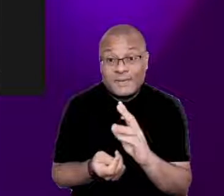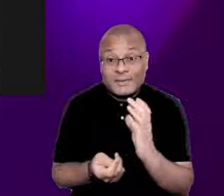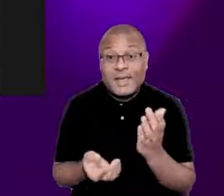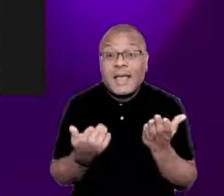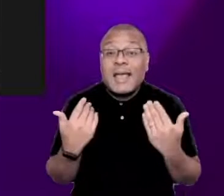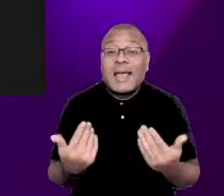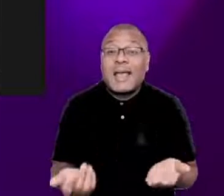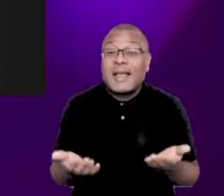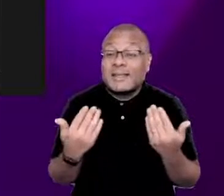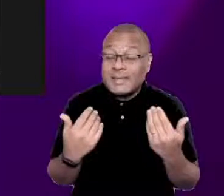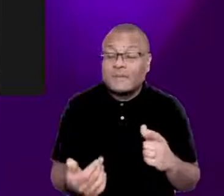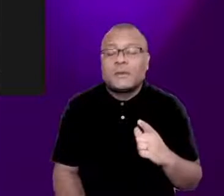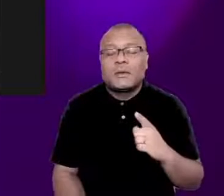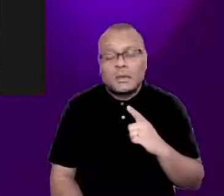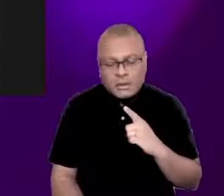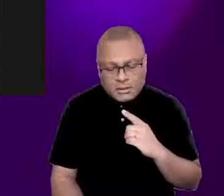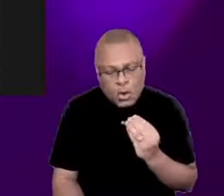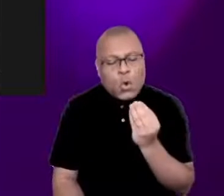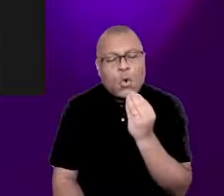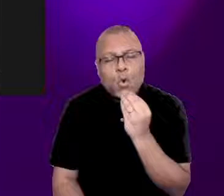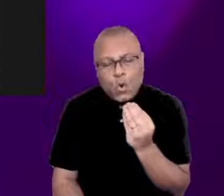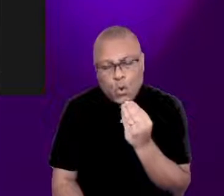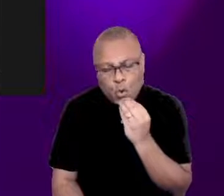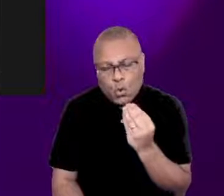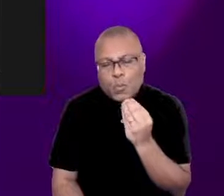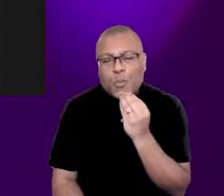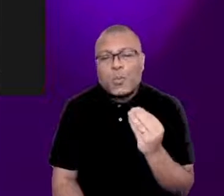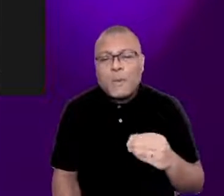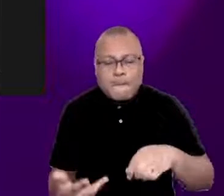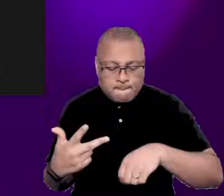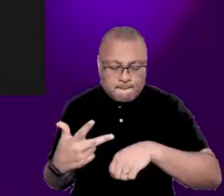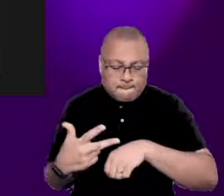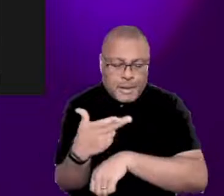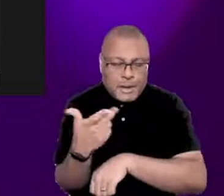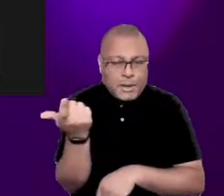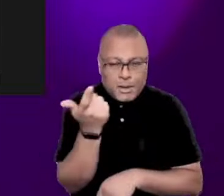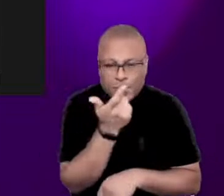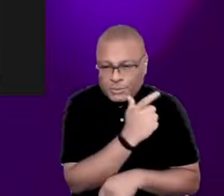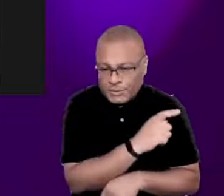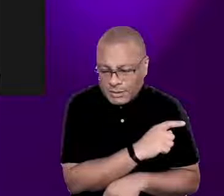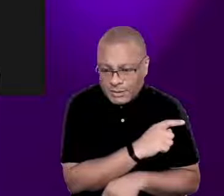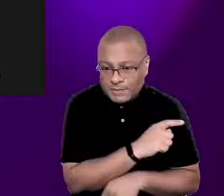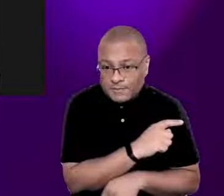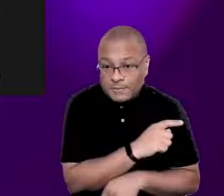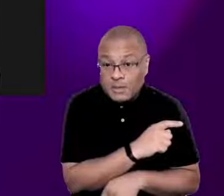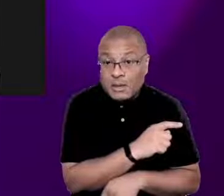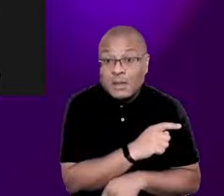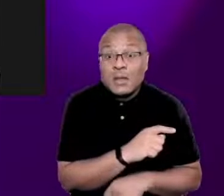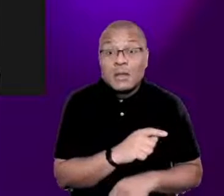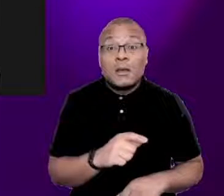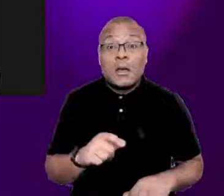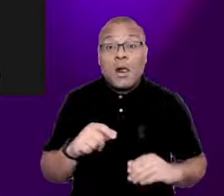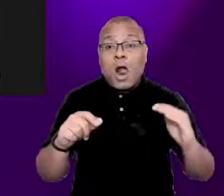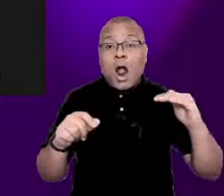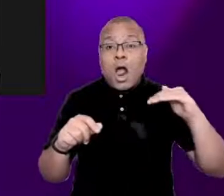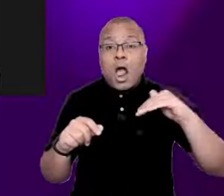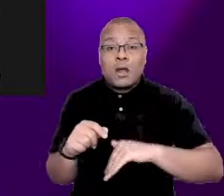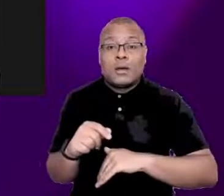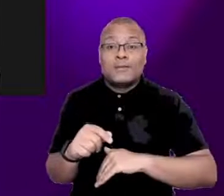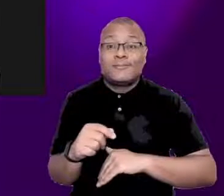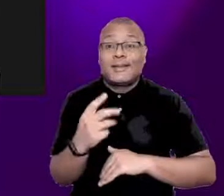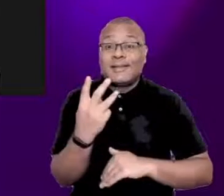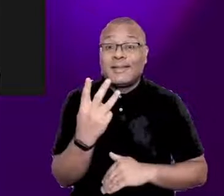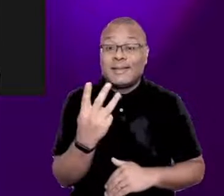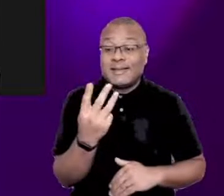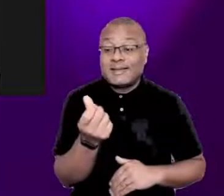aquele onde você tem chances de ter grande intervenção e evitar quadros mais catastróficos, despencou em 36%